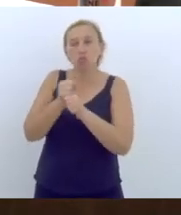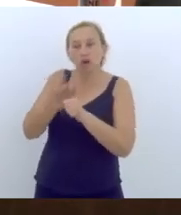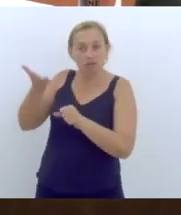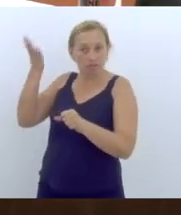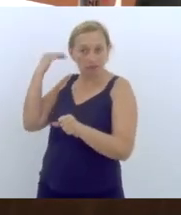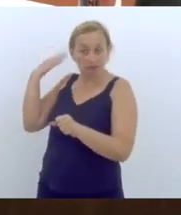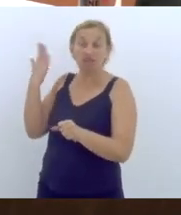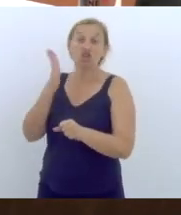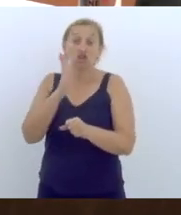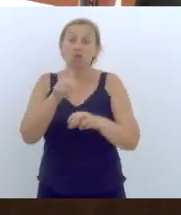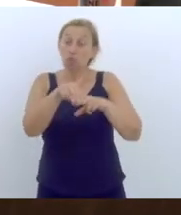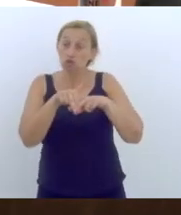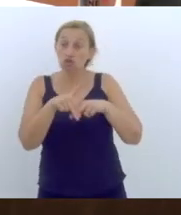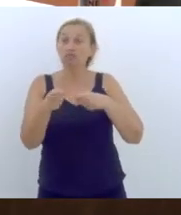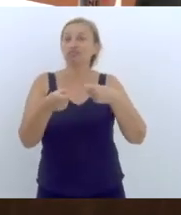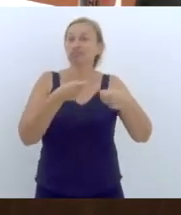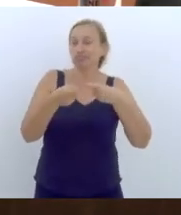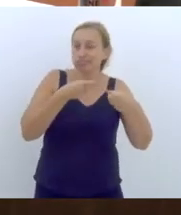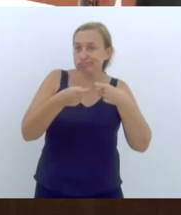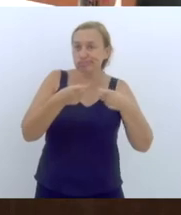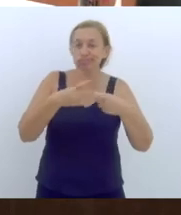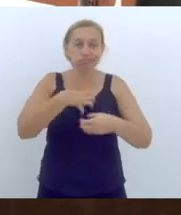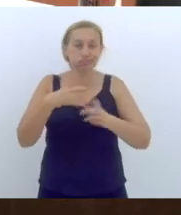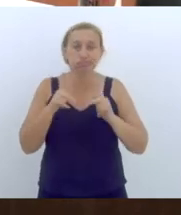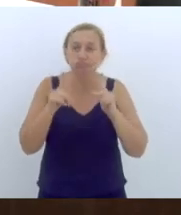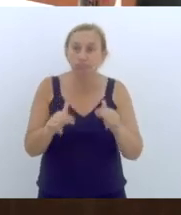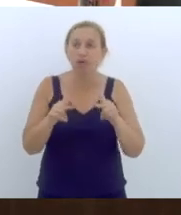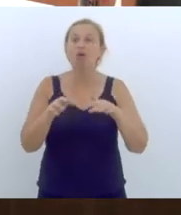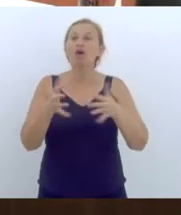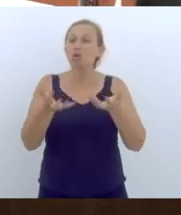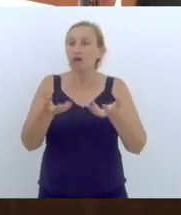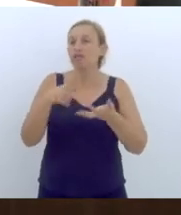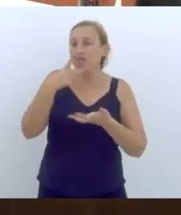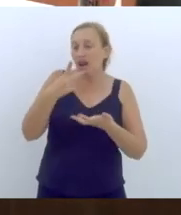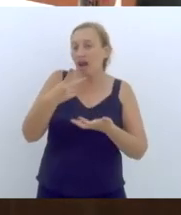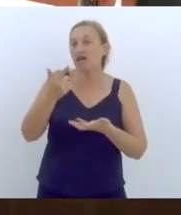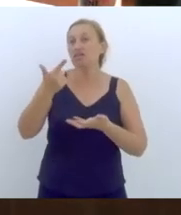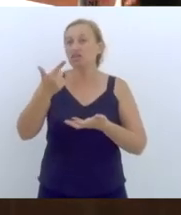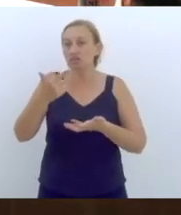da guerra, aponta nesse mesmo sentido. E eu quero destacar